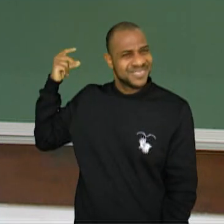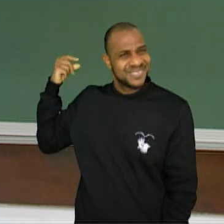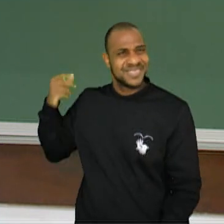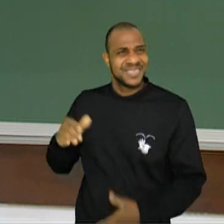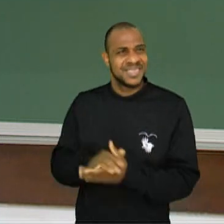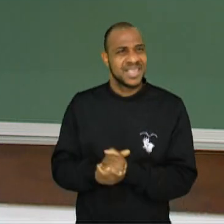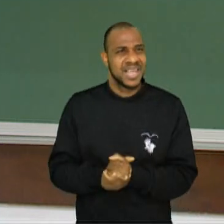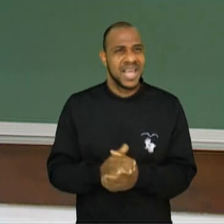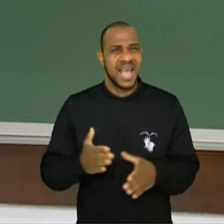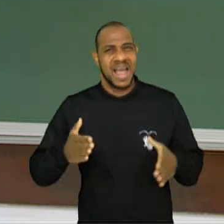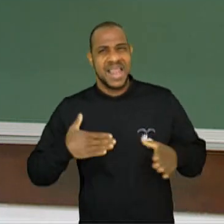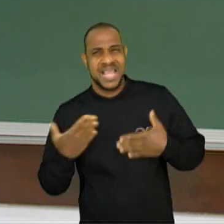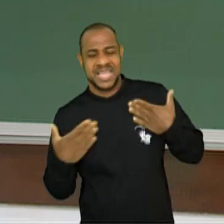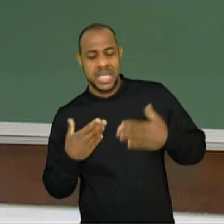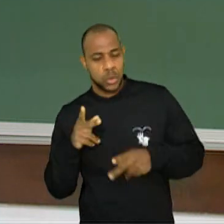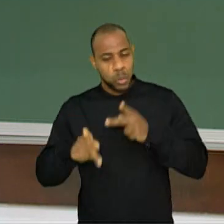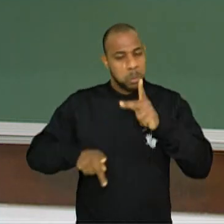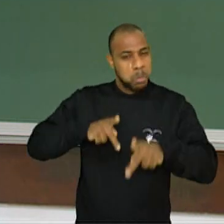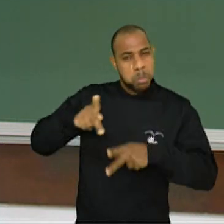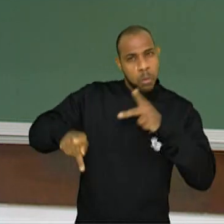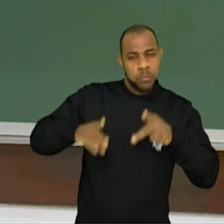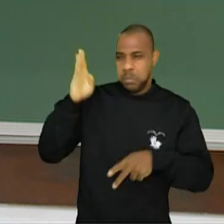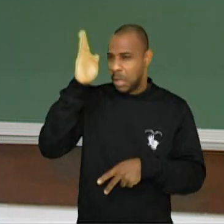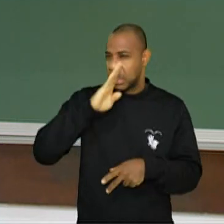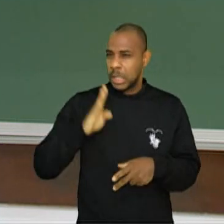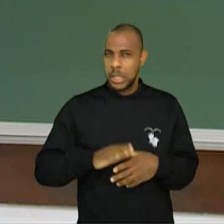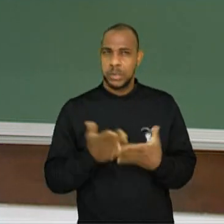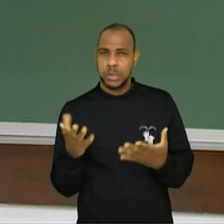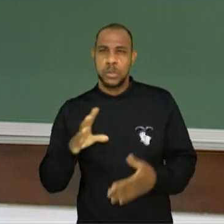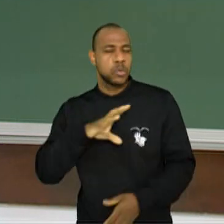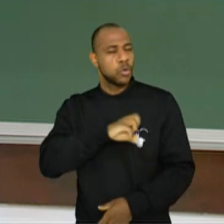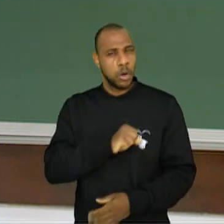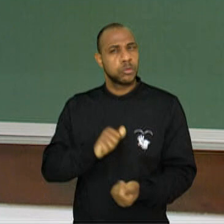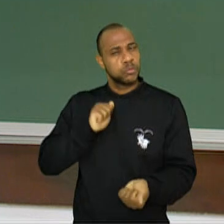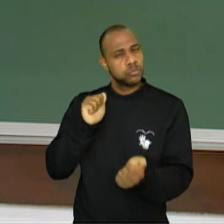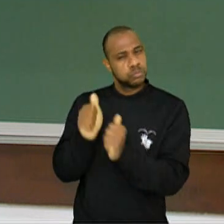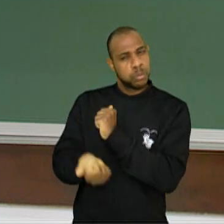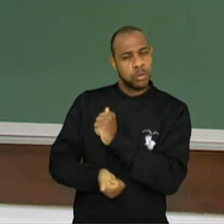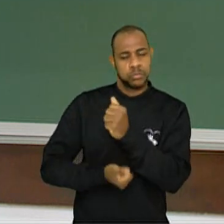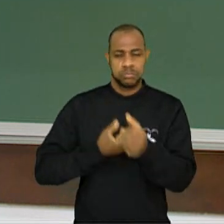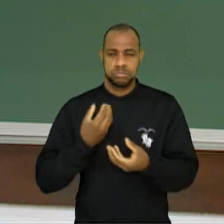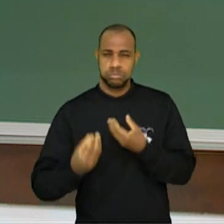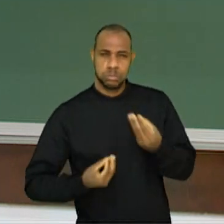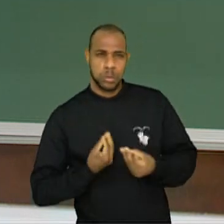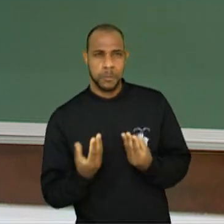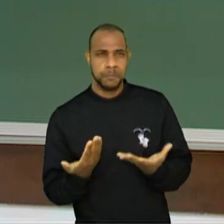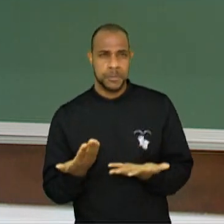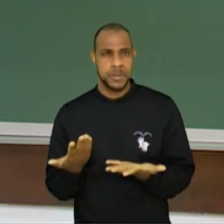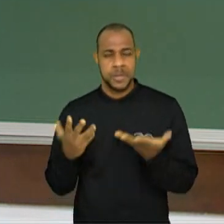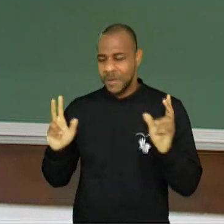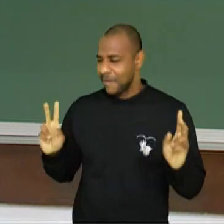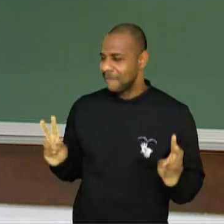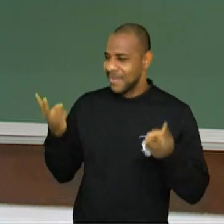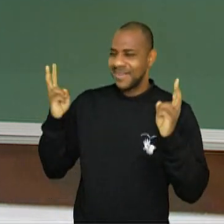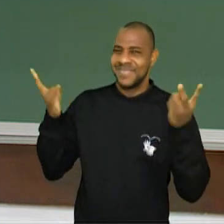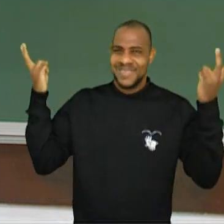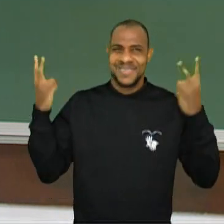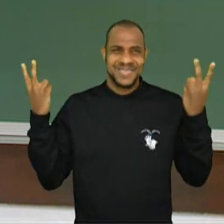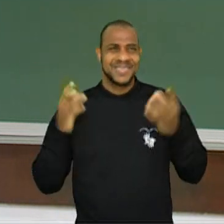A alegria do povo brasileiro, que é apaixonado pelo esporte, em particular o futebol, comemora uma grande vitória.